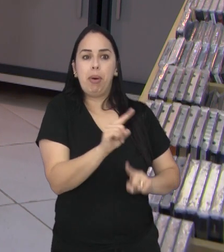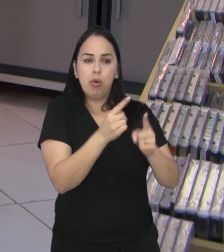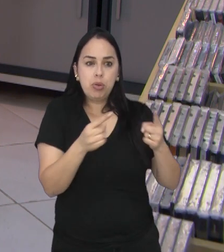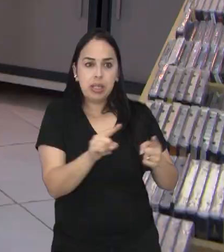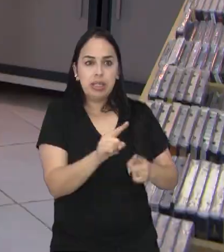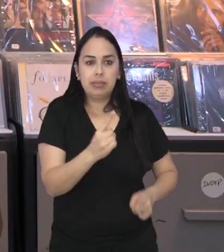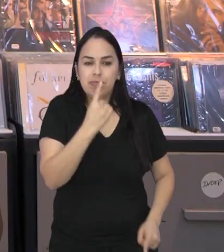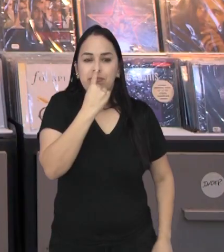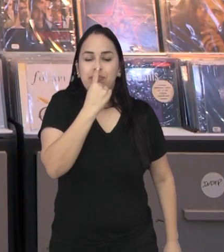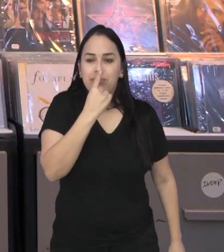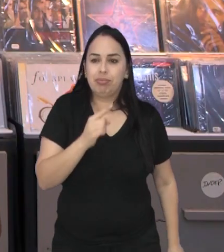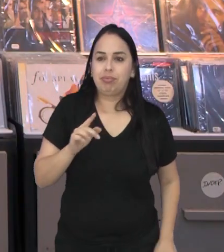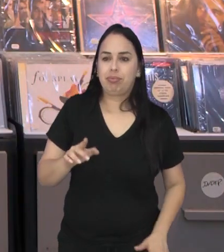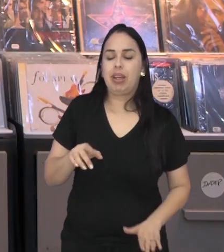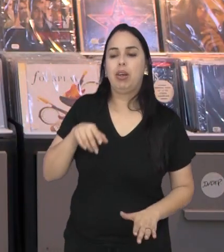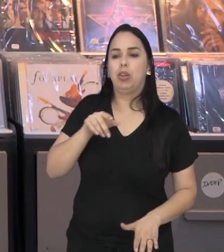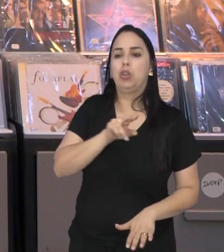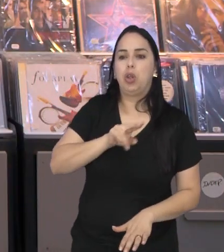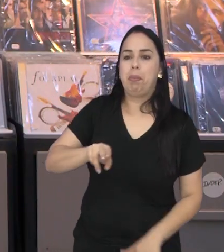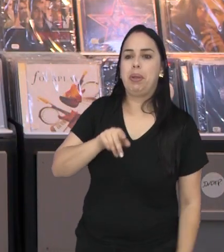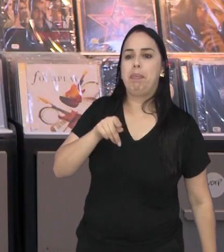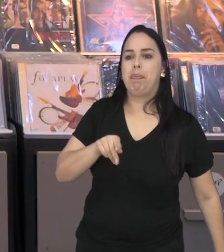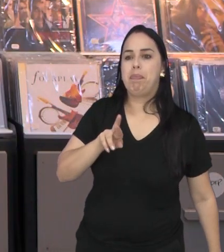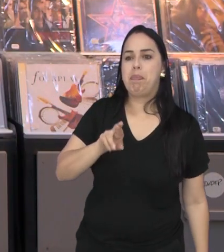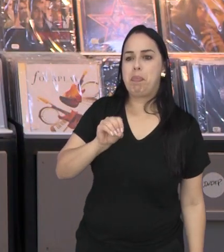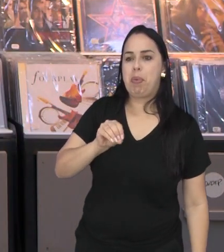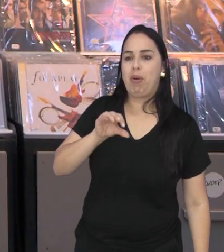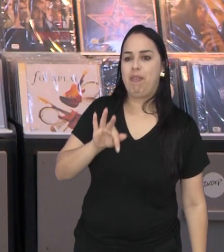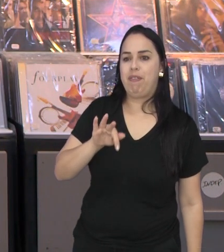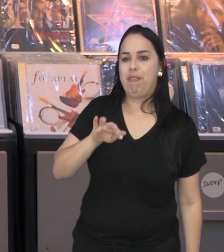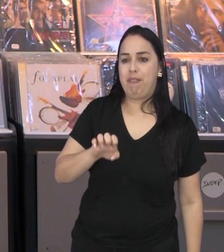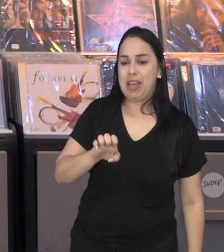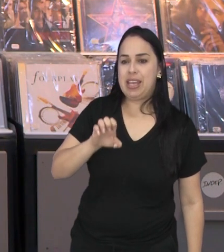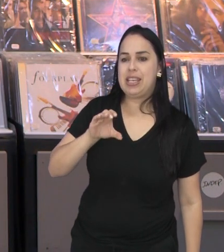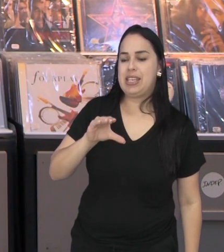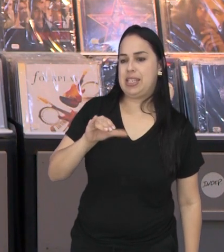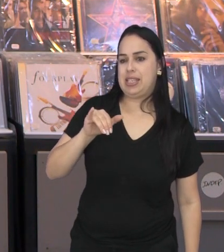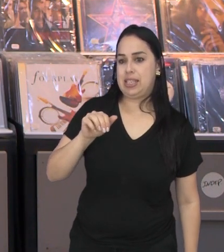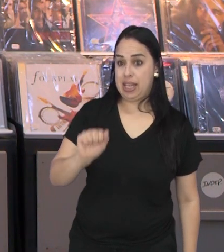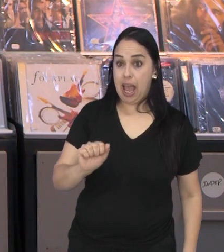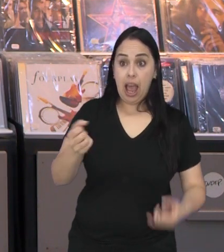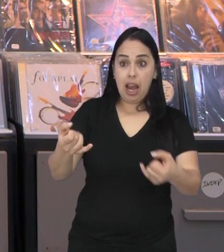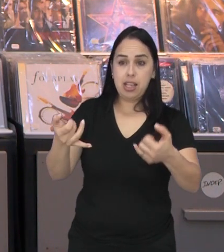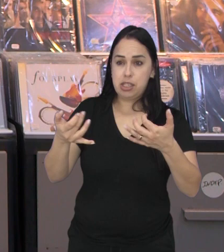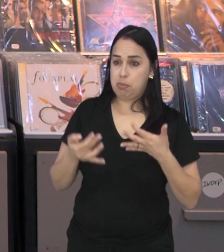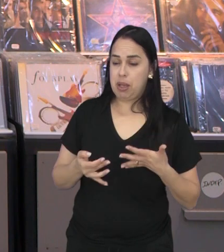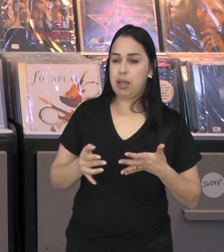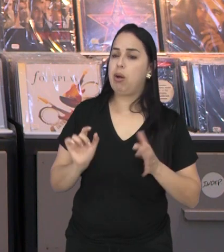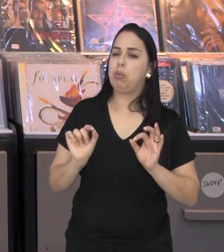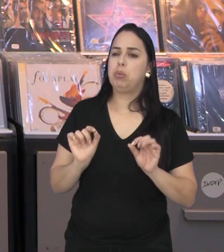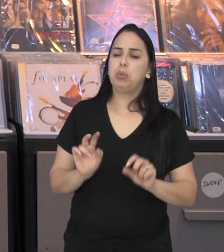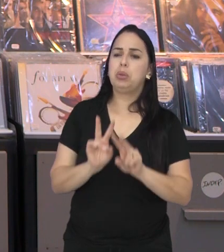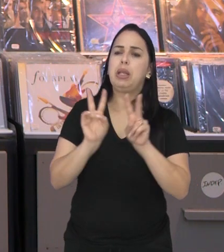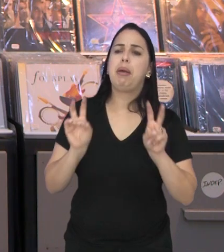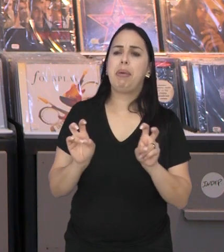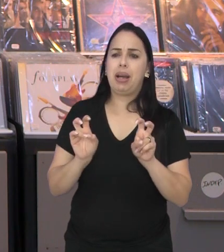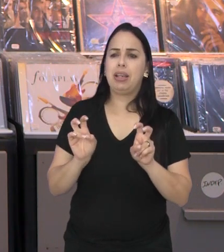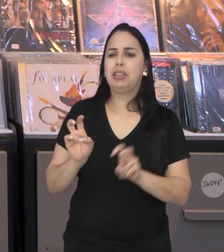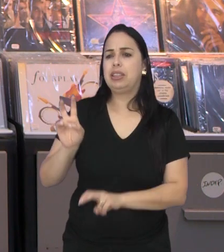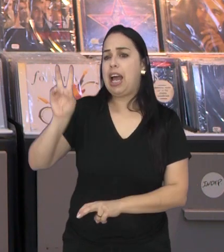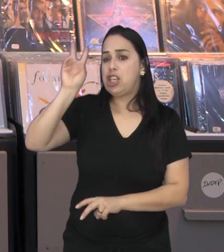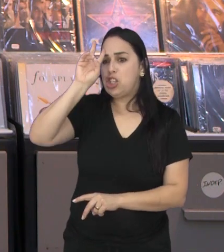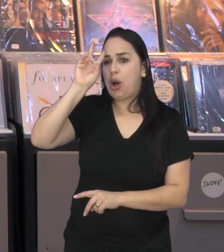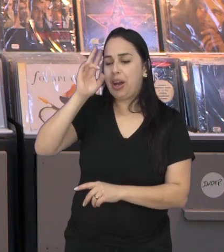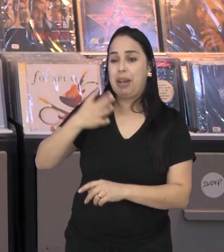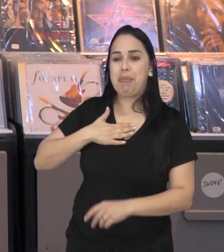destaca? Eu gosto muito da Profecia. Eu acho que ela fala muito sobre isso, ela fala na história